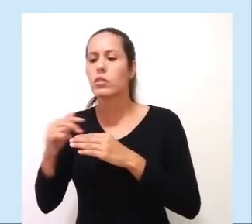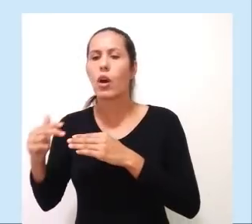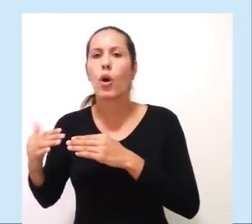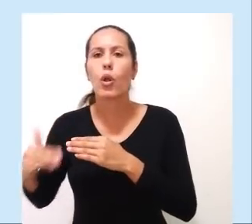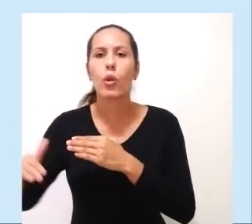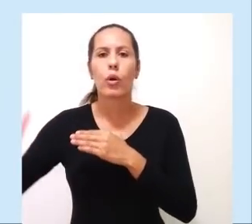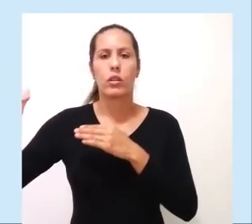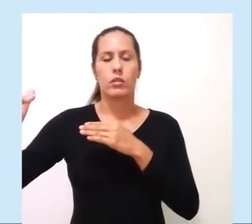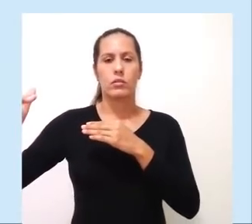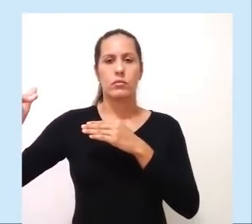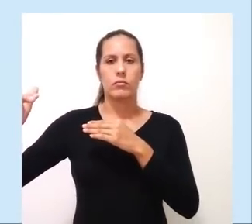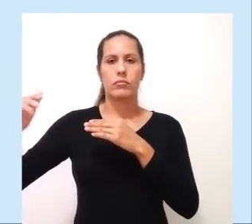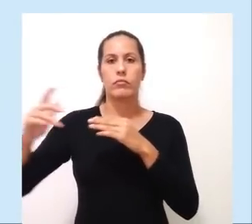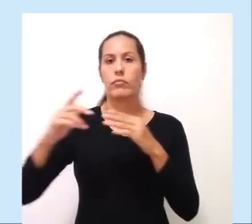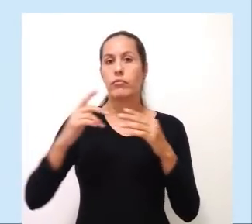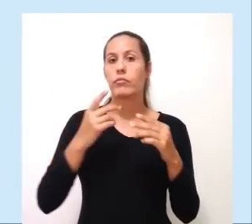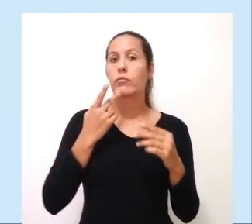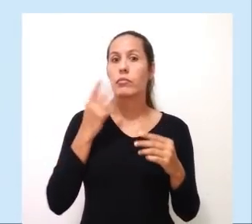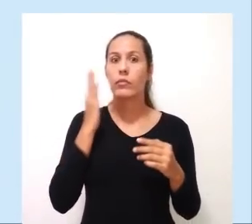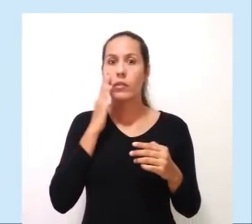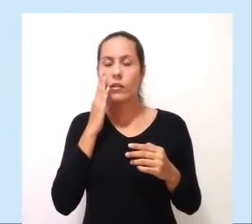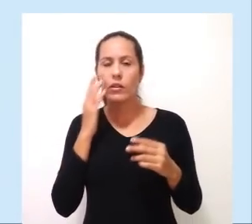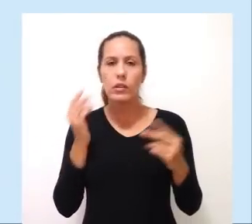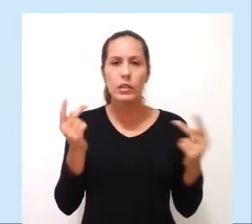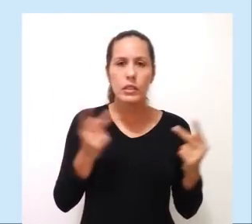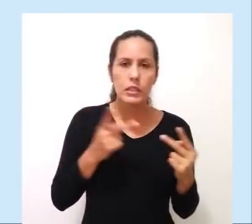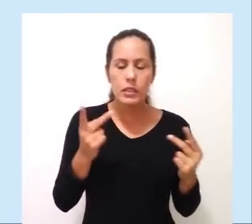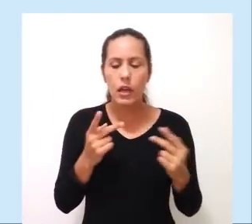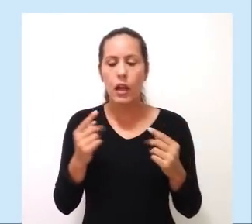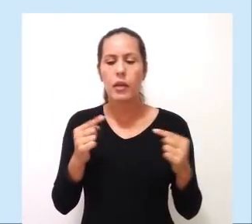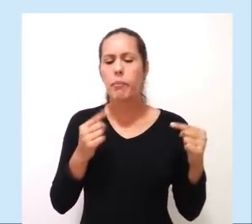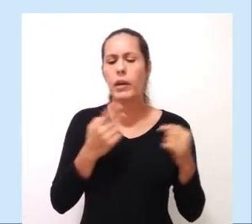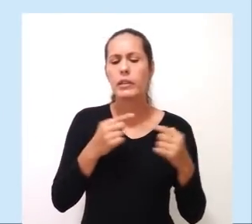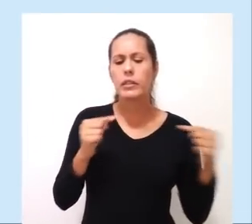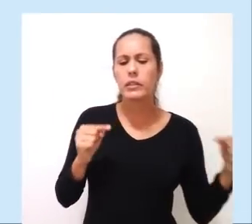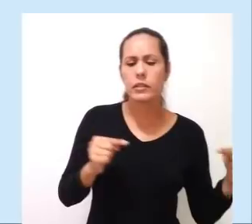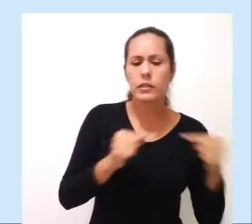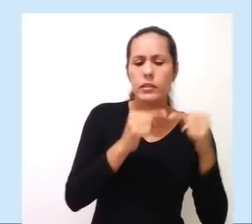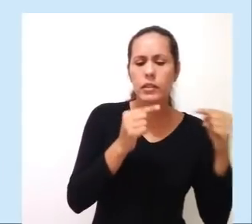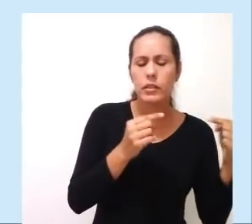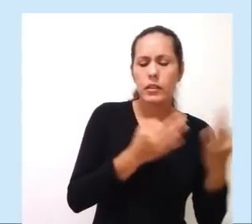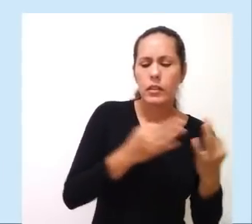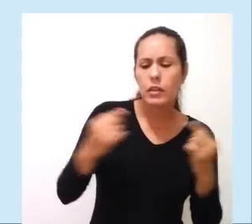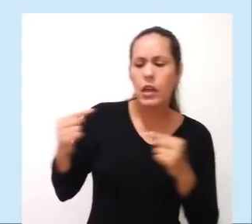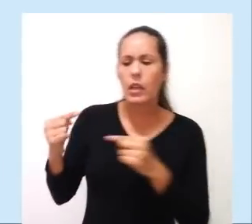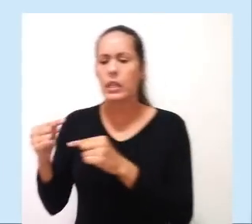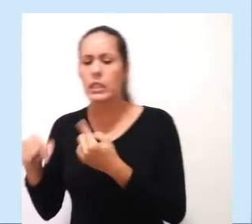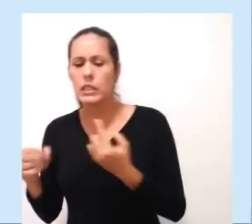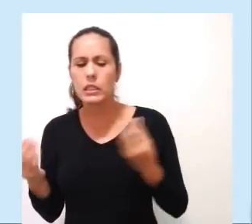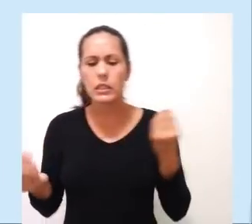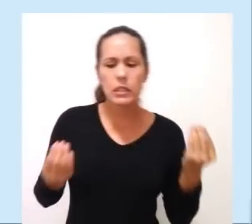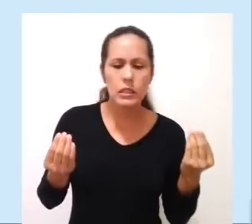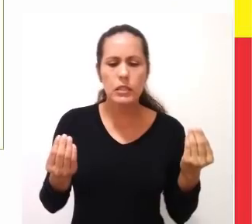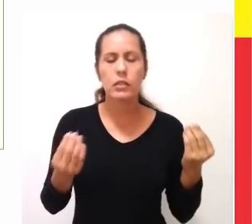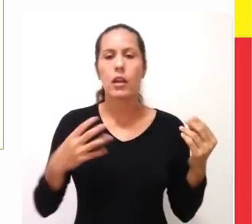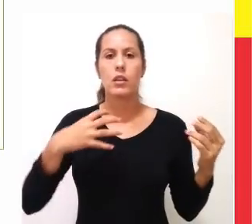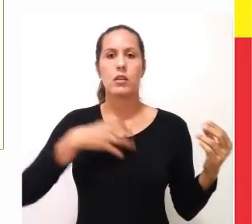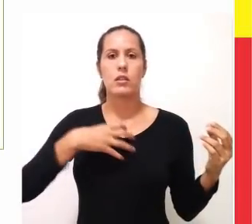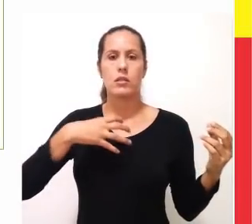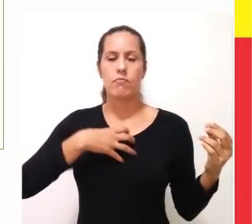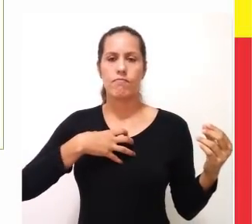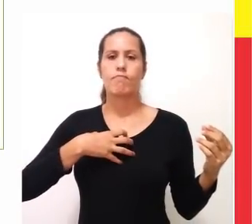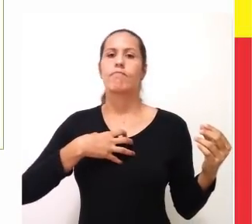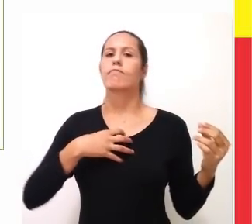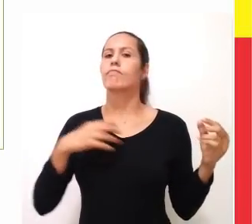com colocou, uma notícia com pretérito imperfeito e com perfeito. Qual a diferença? Veja, semântica, sentido.